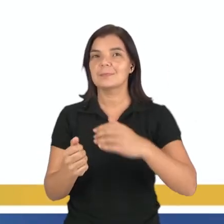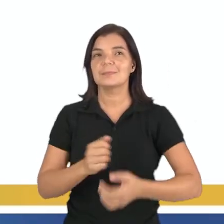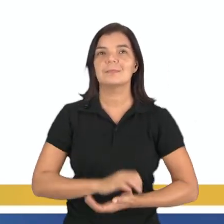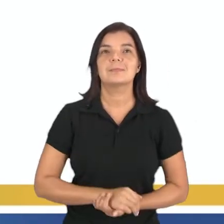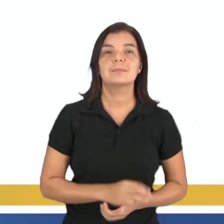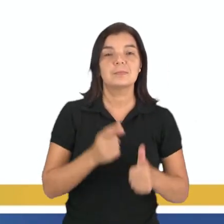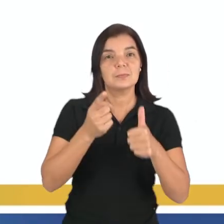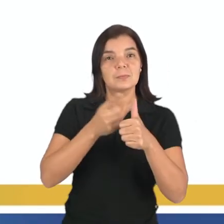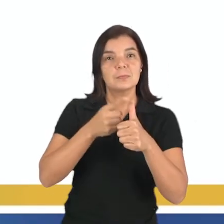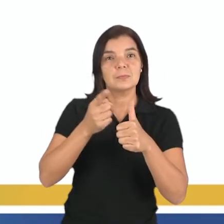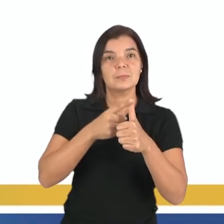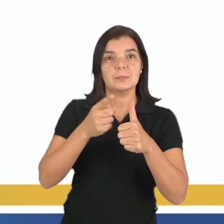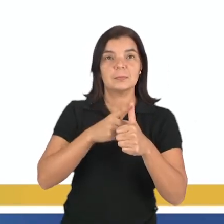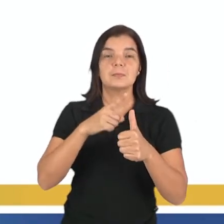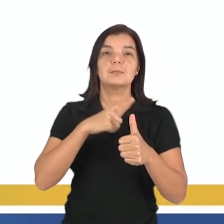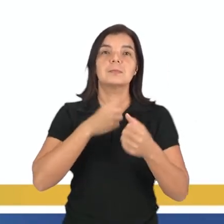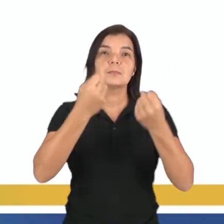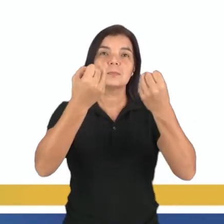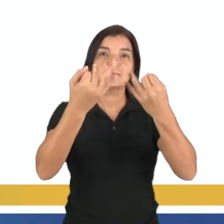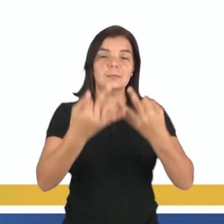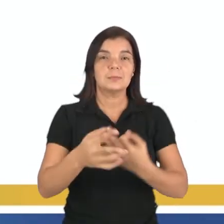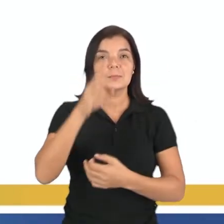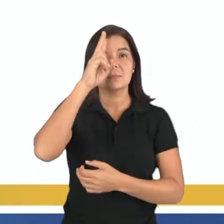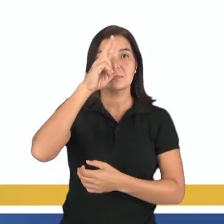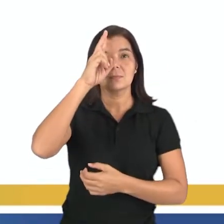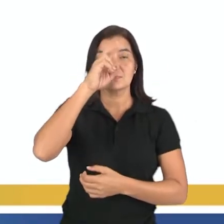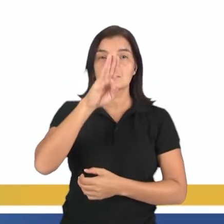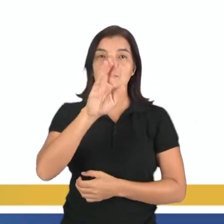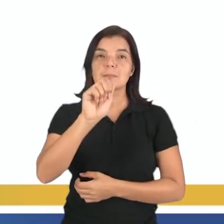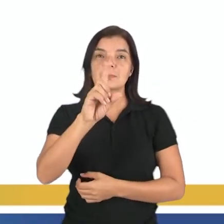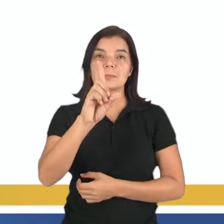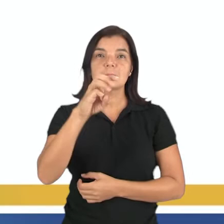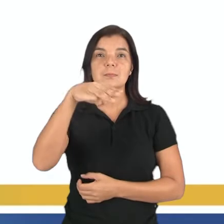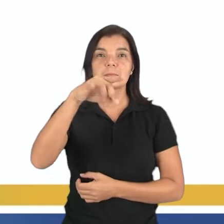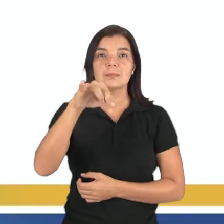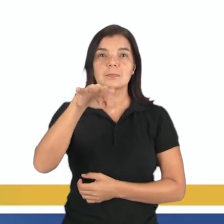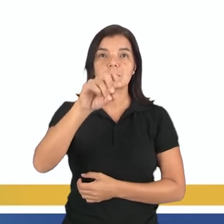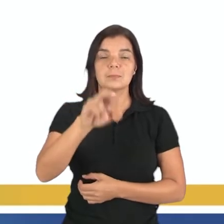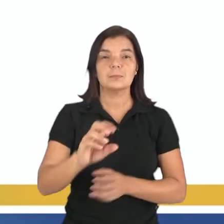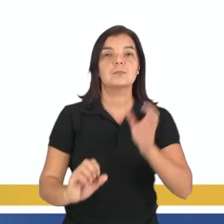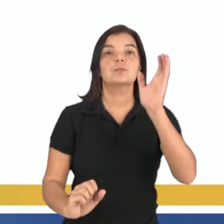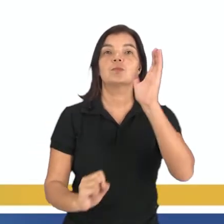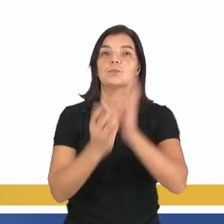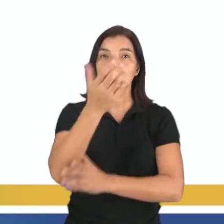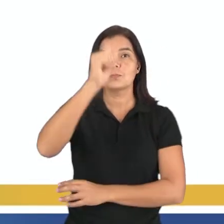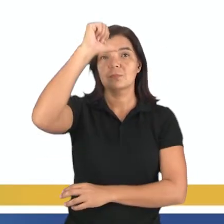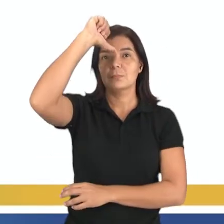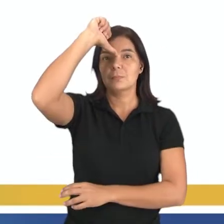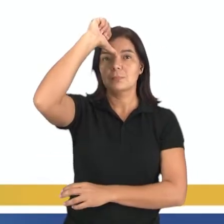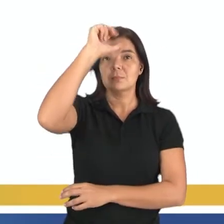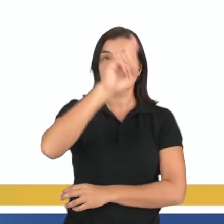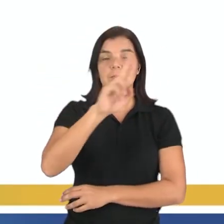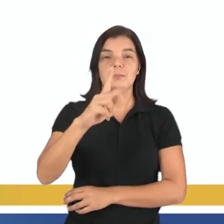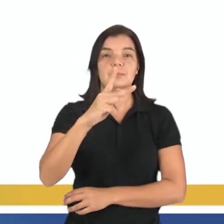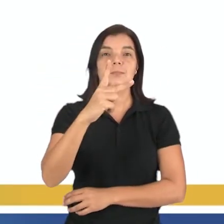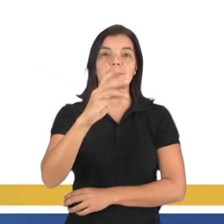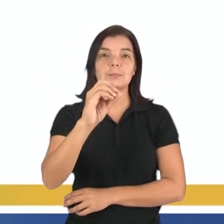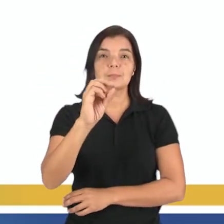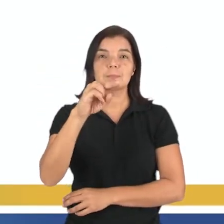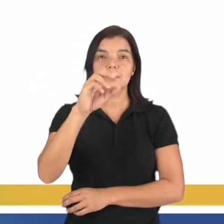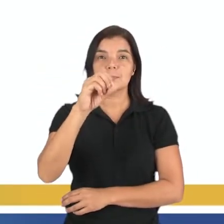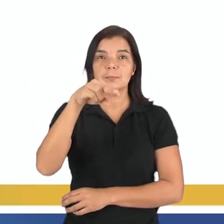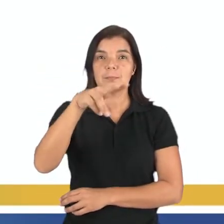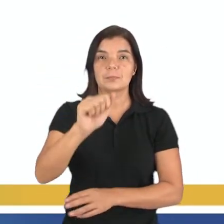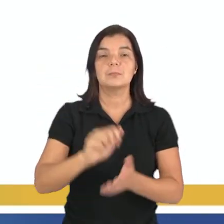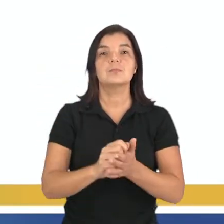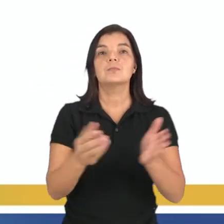O primeiro passo que nós vamos falar é a história do badminton. O badminton surgiu na Índia, se chamava Poona. Quando